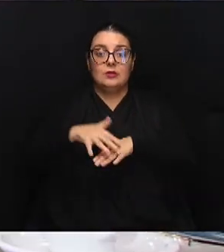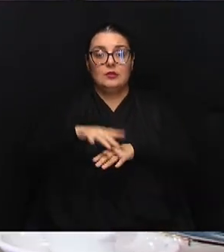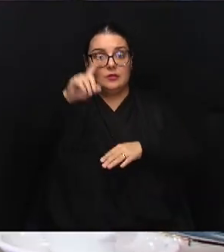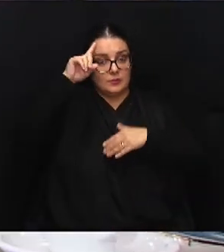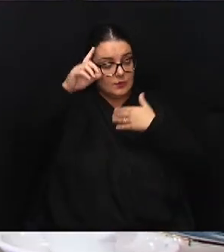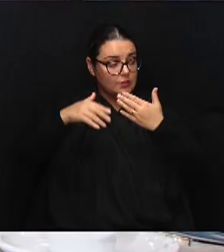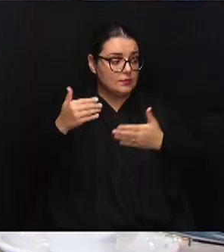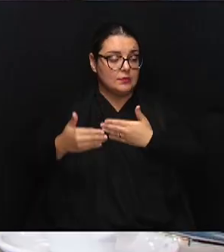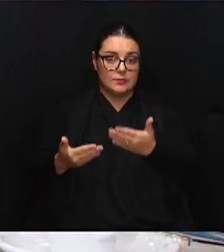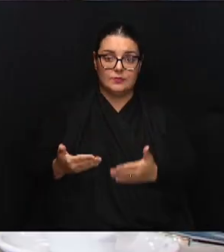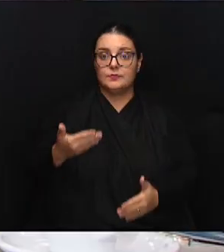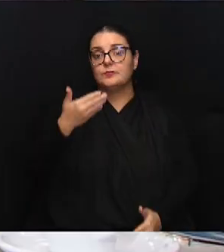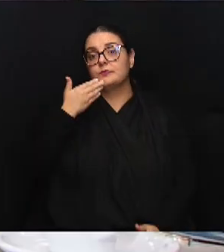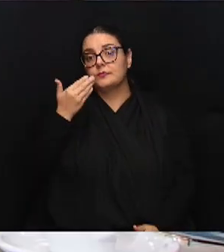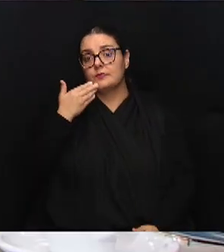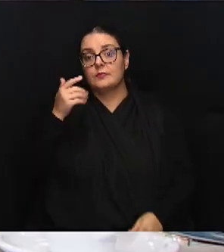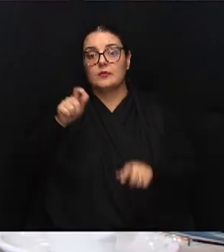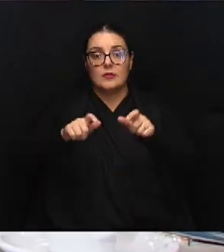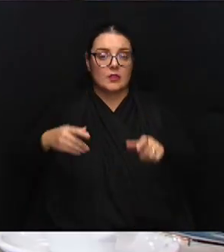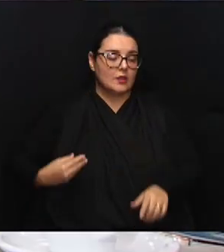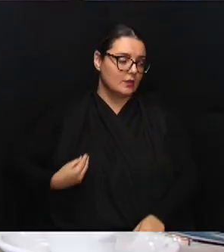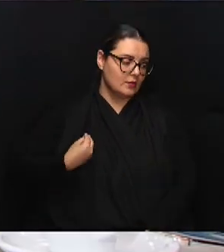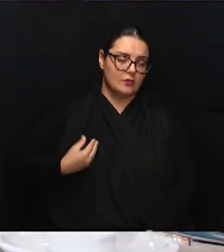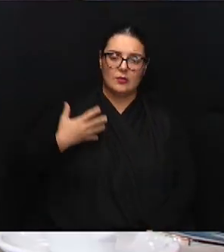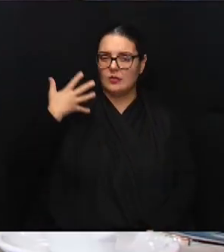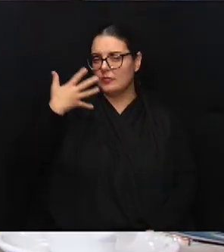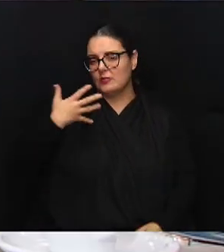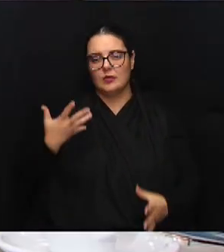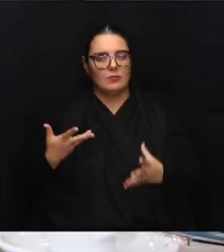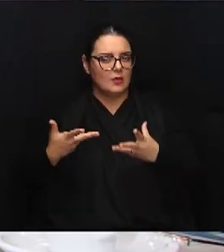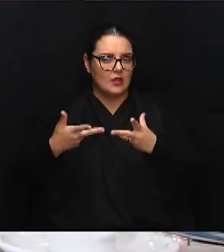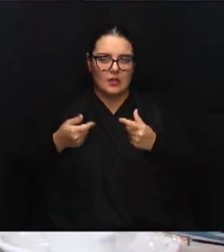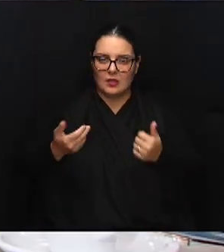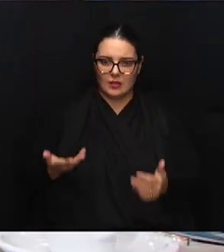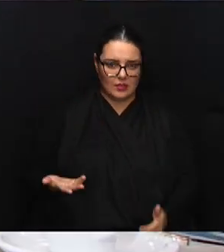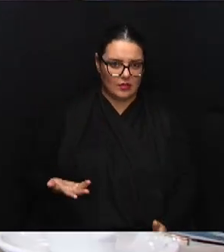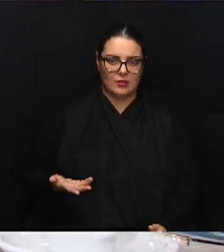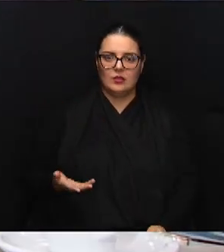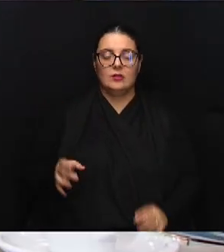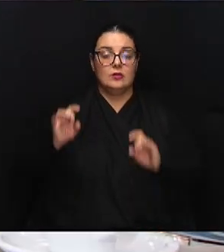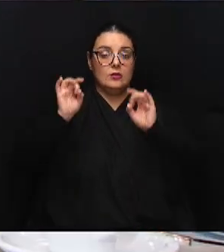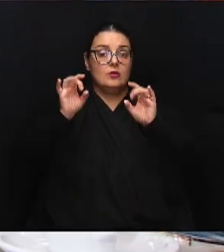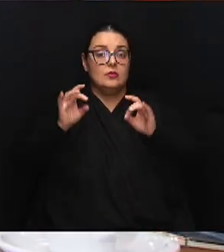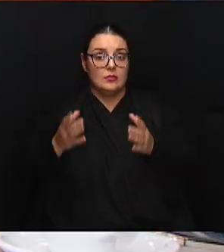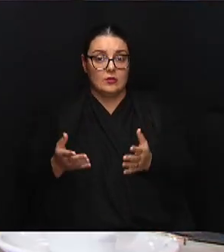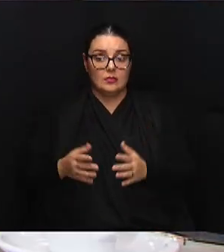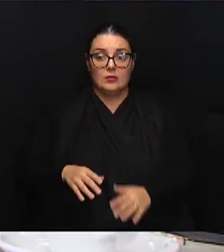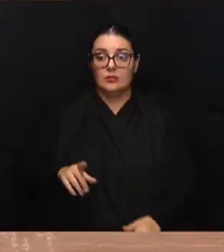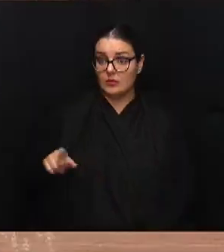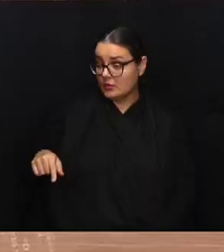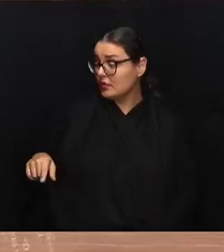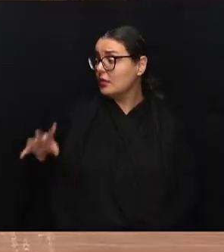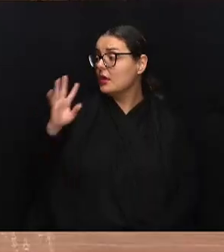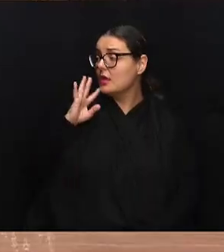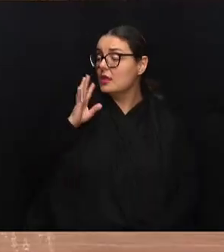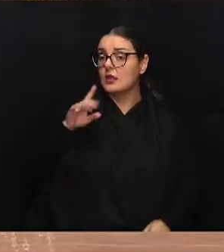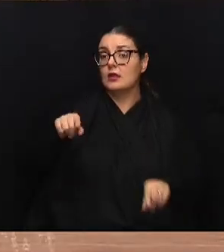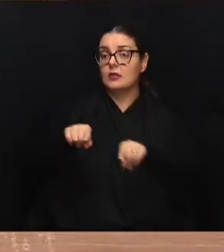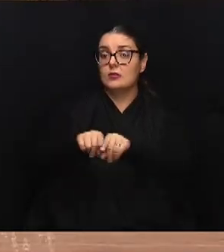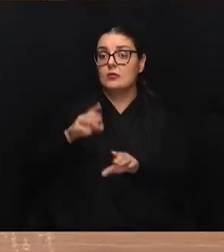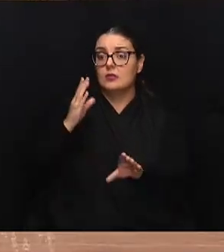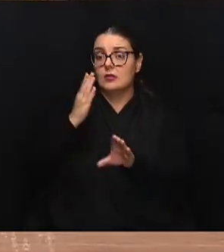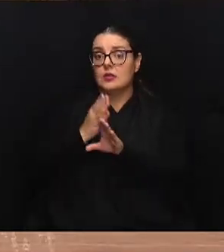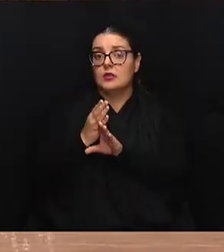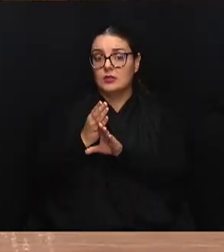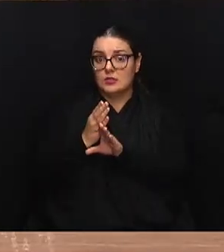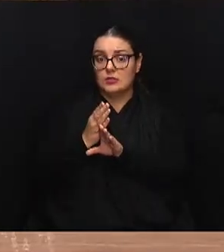dia e facilitar a vida das pessoas. Foram palestras riquíssimas, com especialistas, né? Não, e legal também aquele encontro, né,